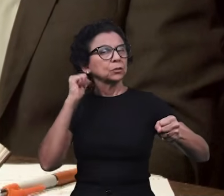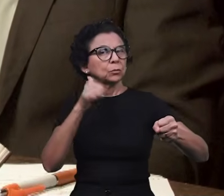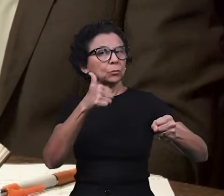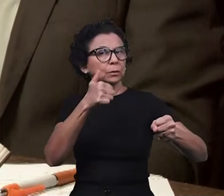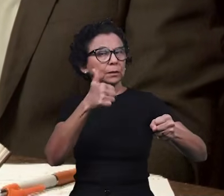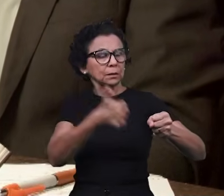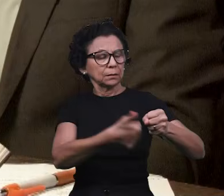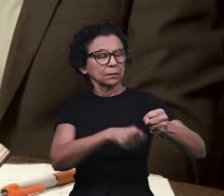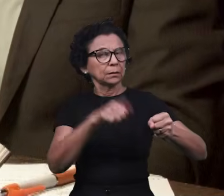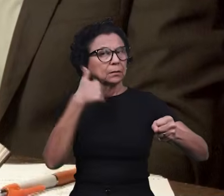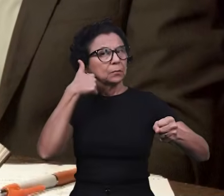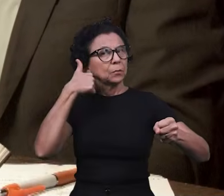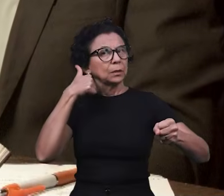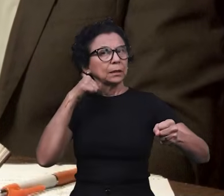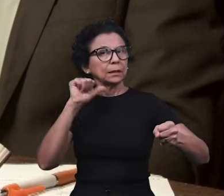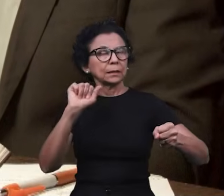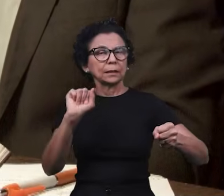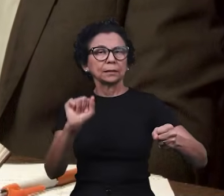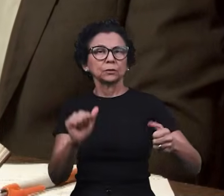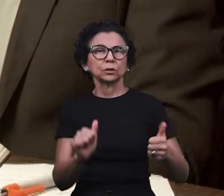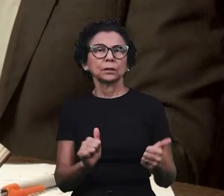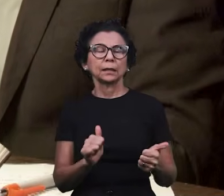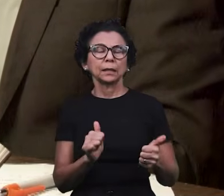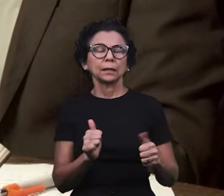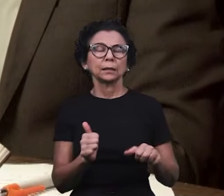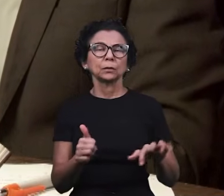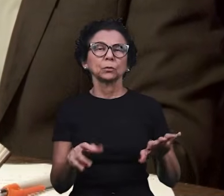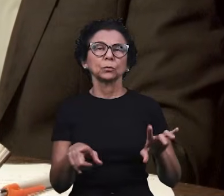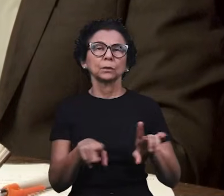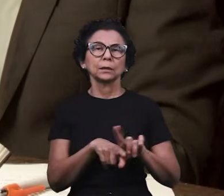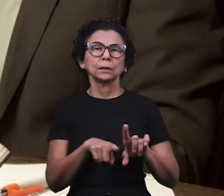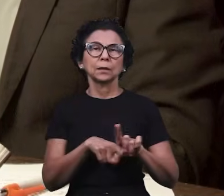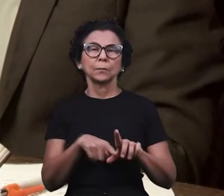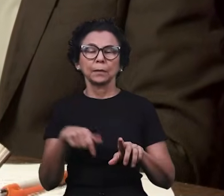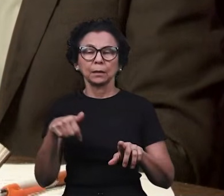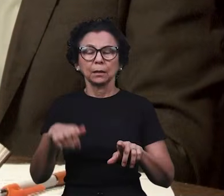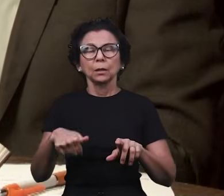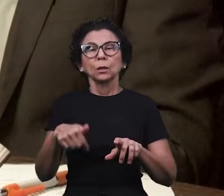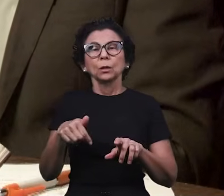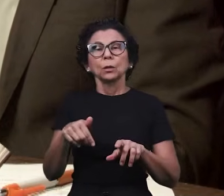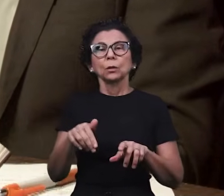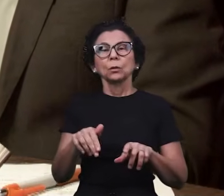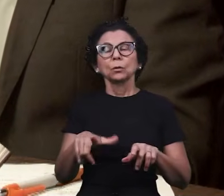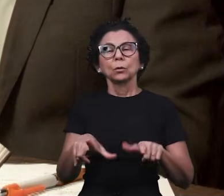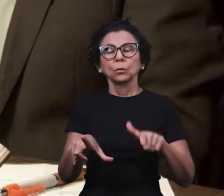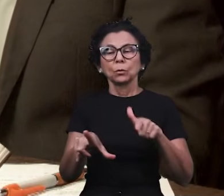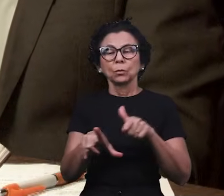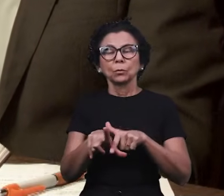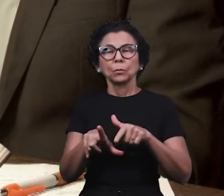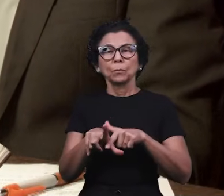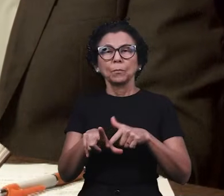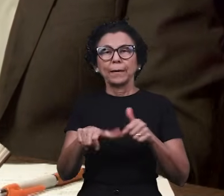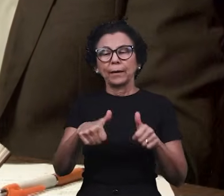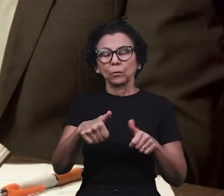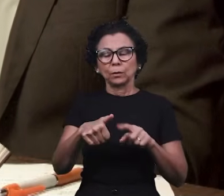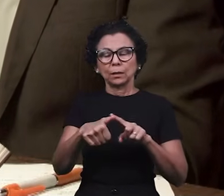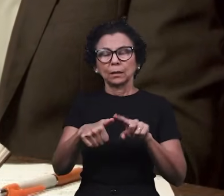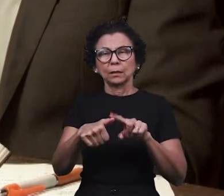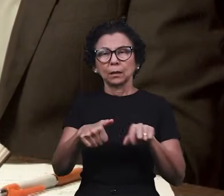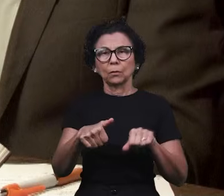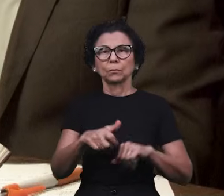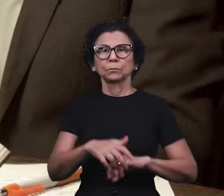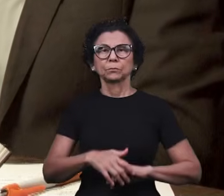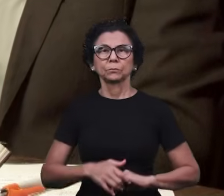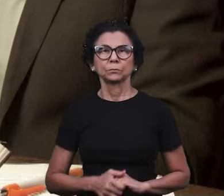polegar direito e no dedo maior do pé. E isso para nós tem um